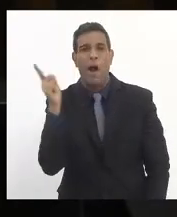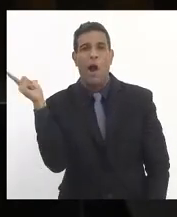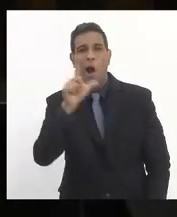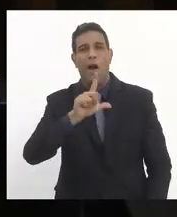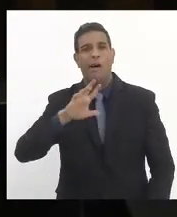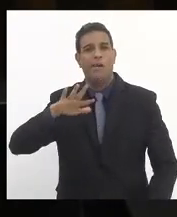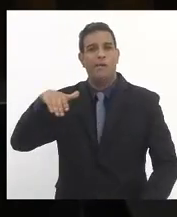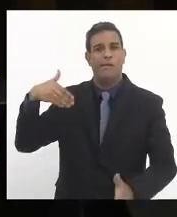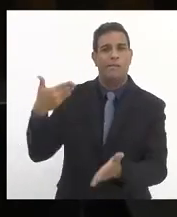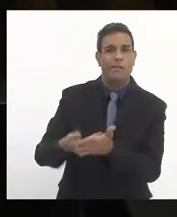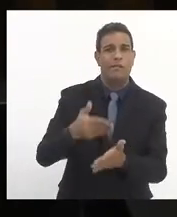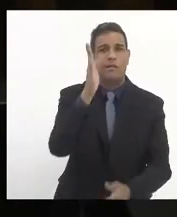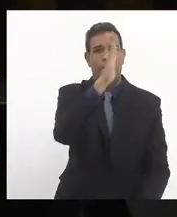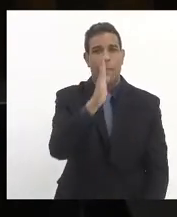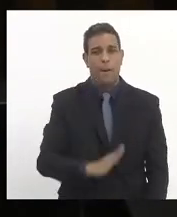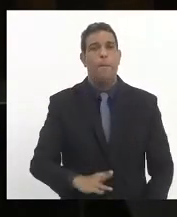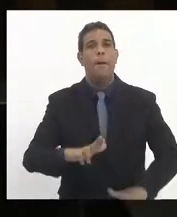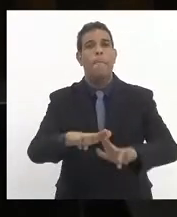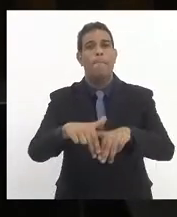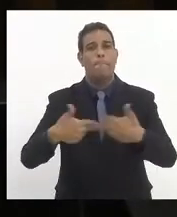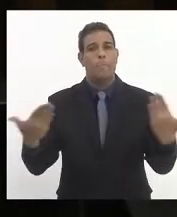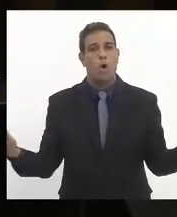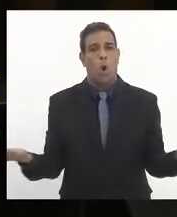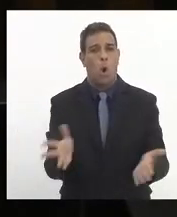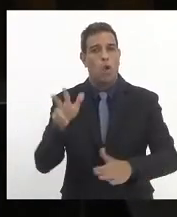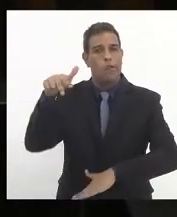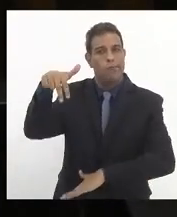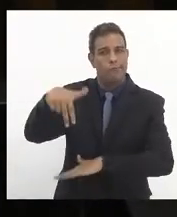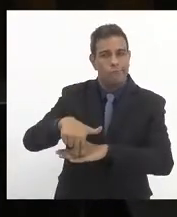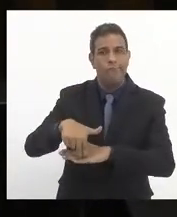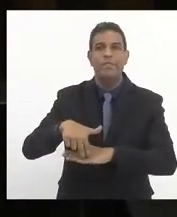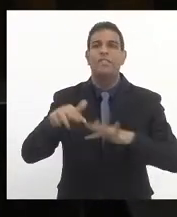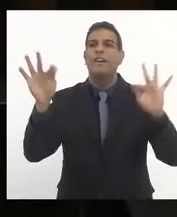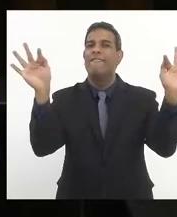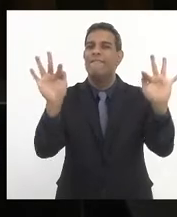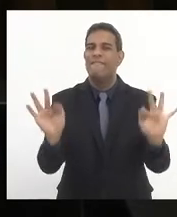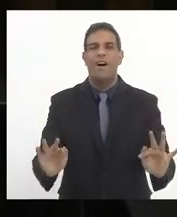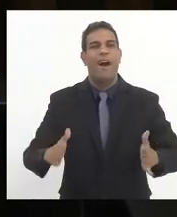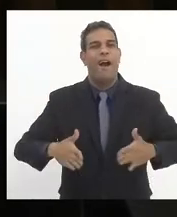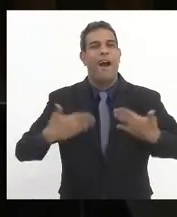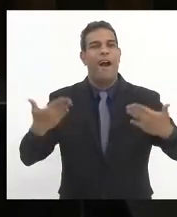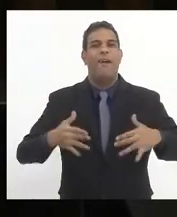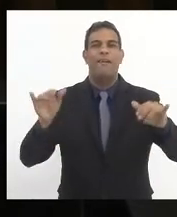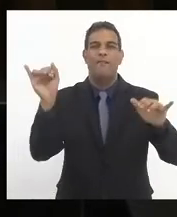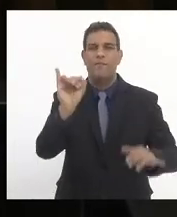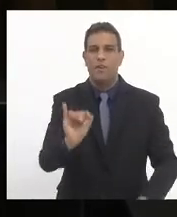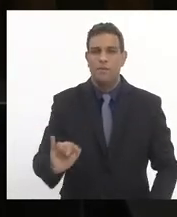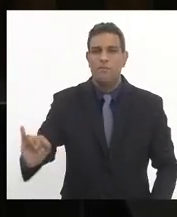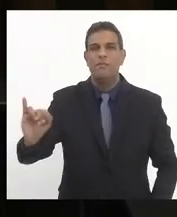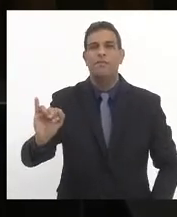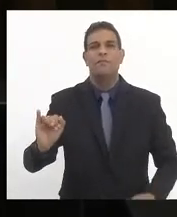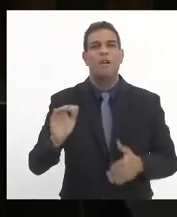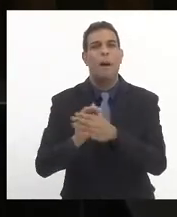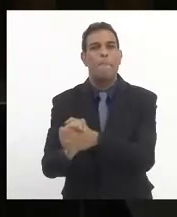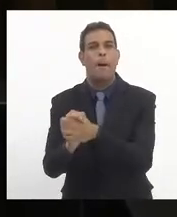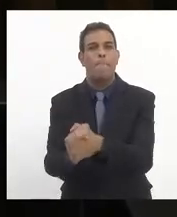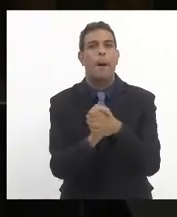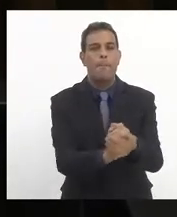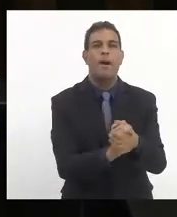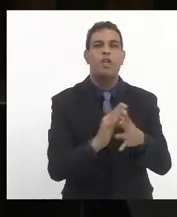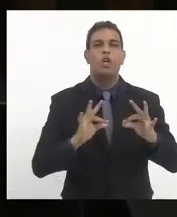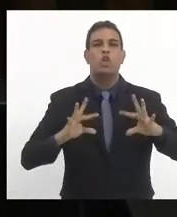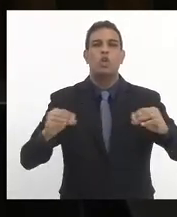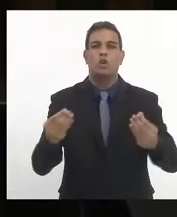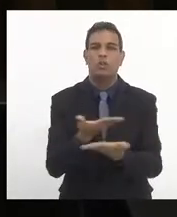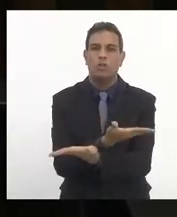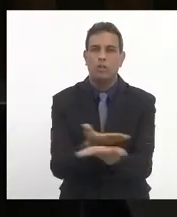nosso Brasil. E é por isso que hoje, para mim, está sendo um dia muito feliz e muito impactante. Parabéns, mais uma vez,